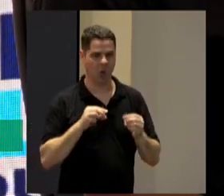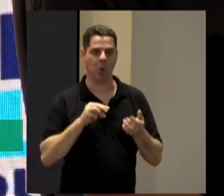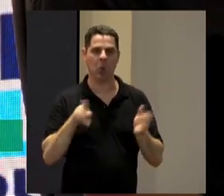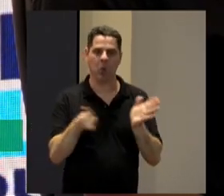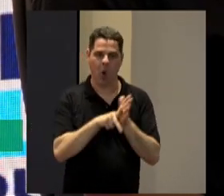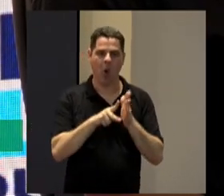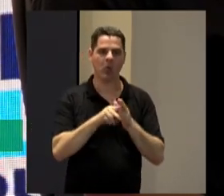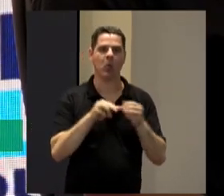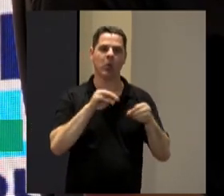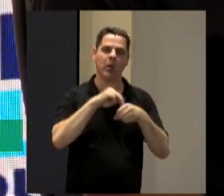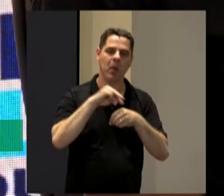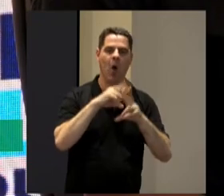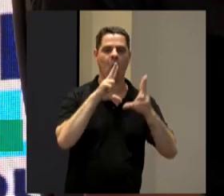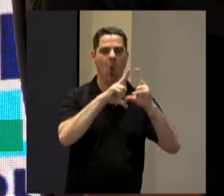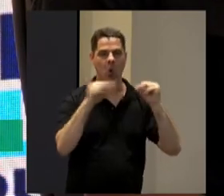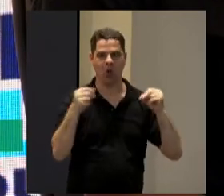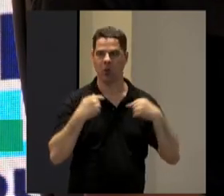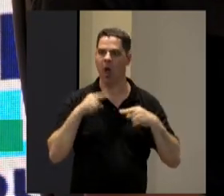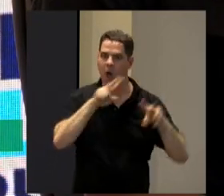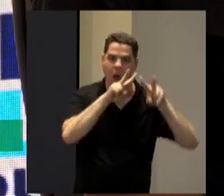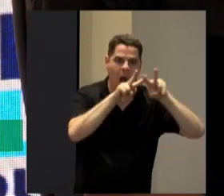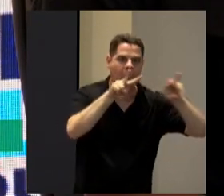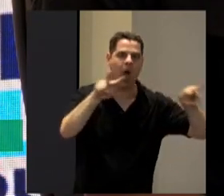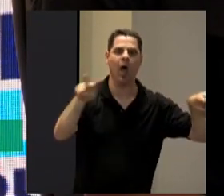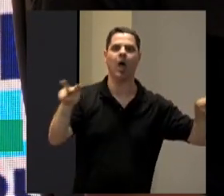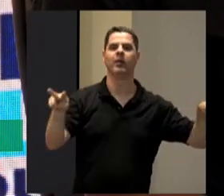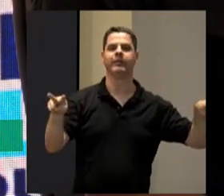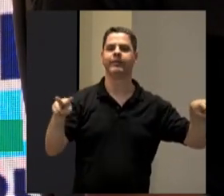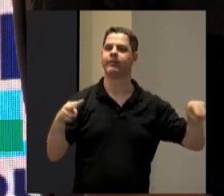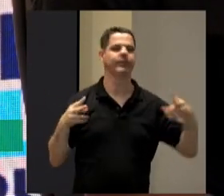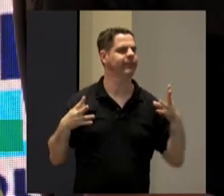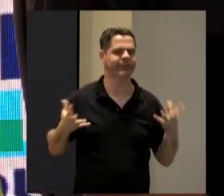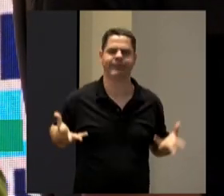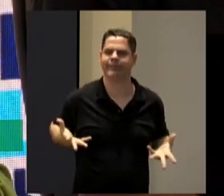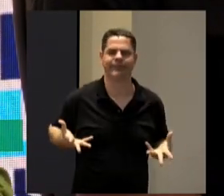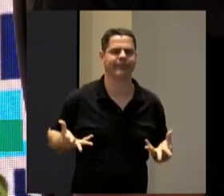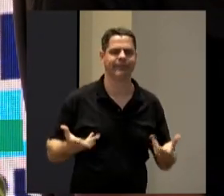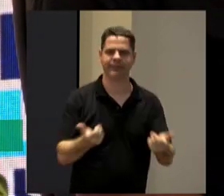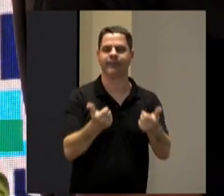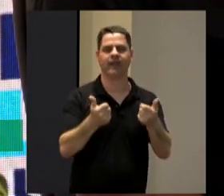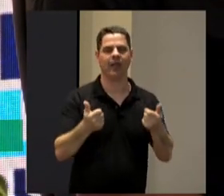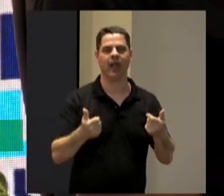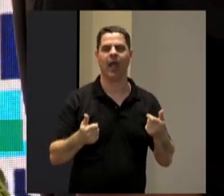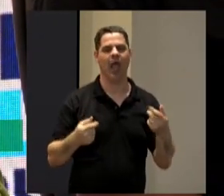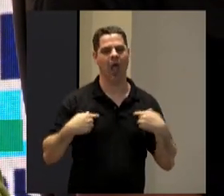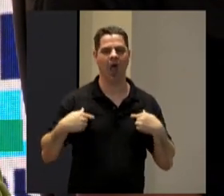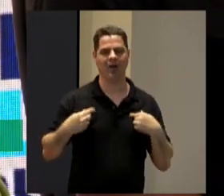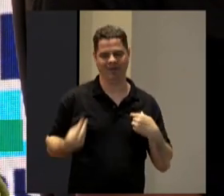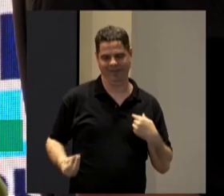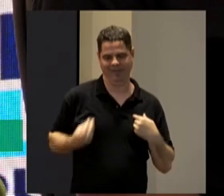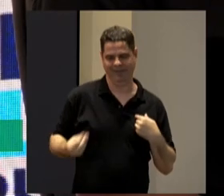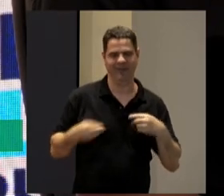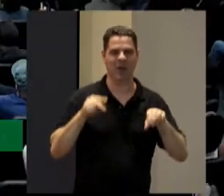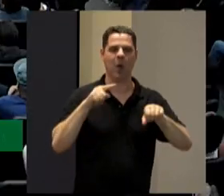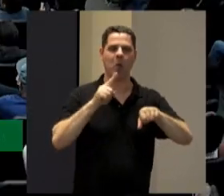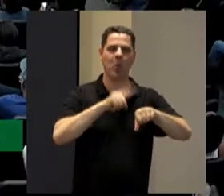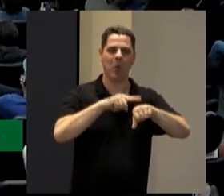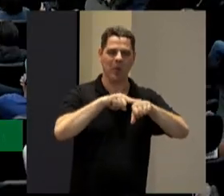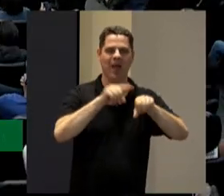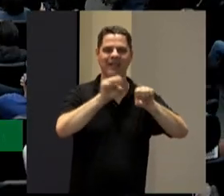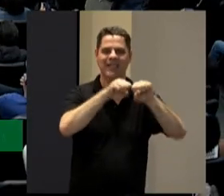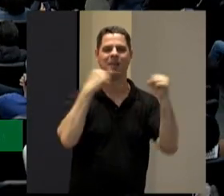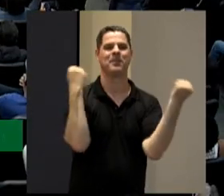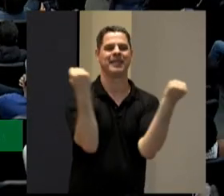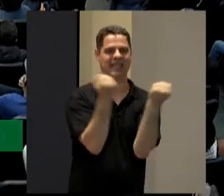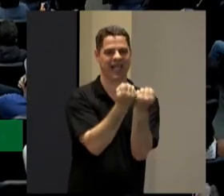de Educação. É incrível, e é incrível mesmo poder participar desse momento em